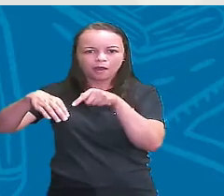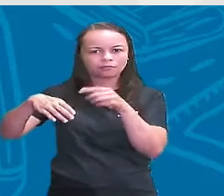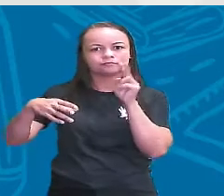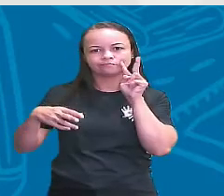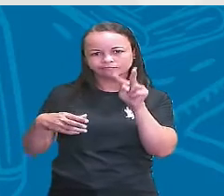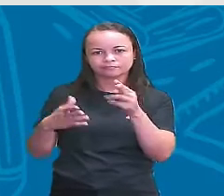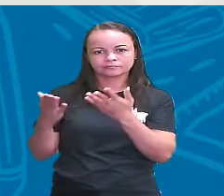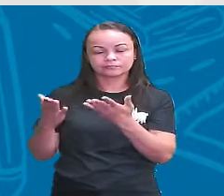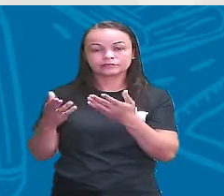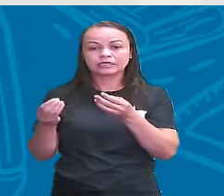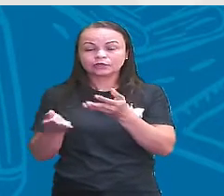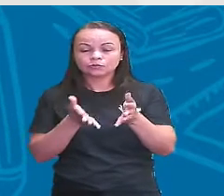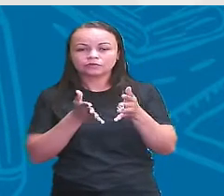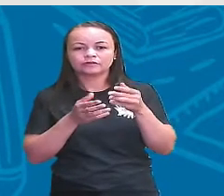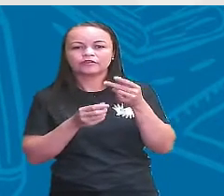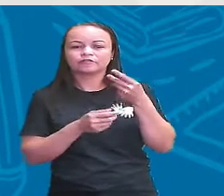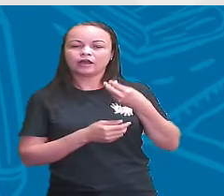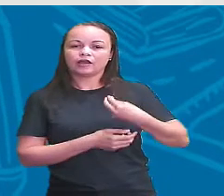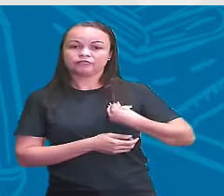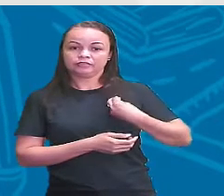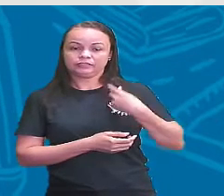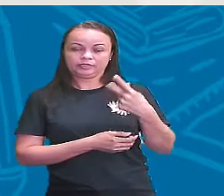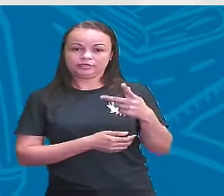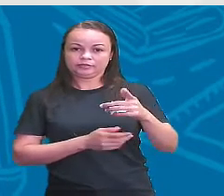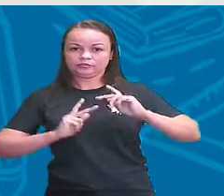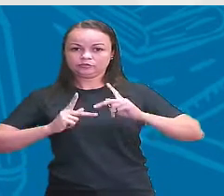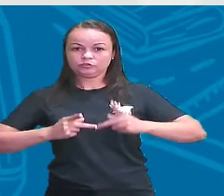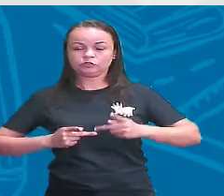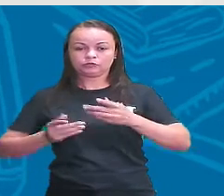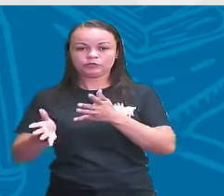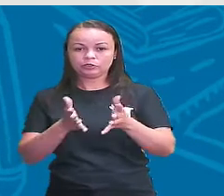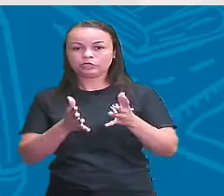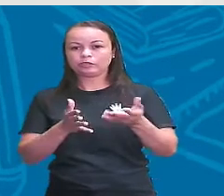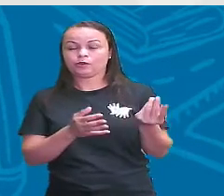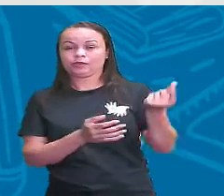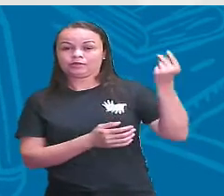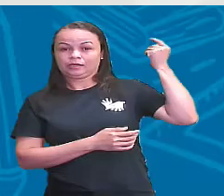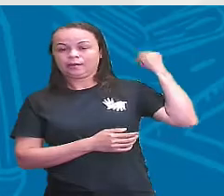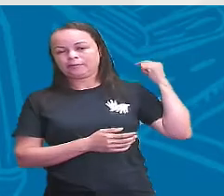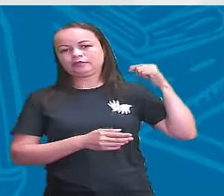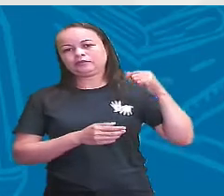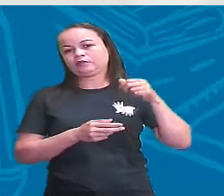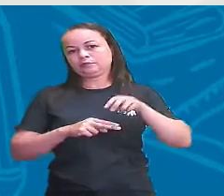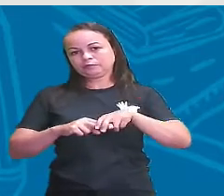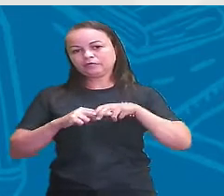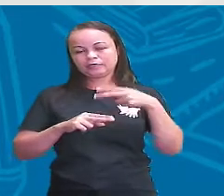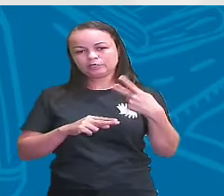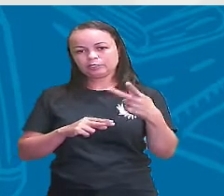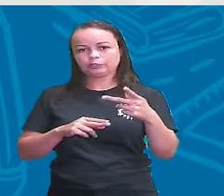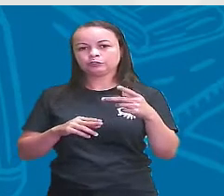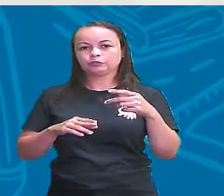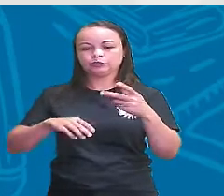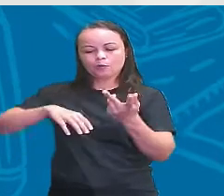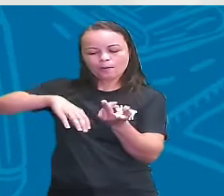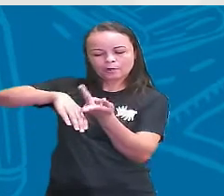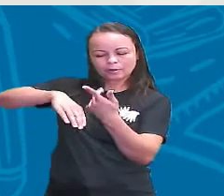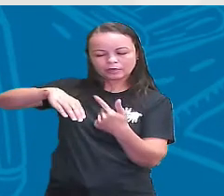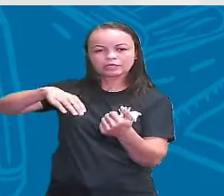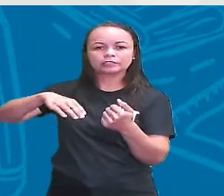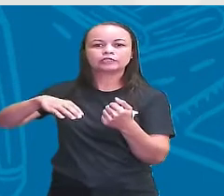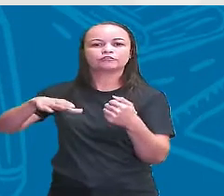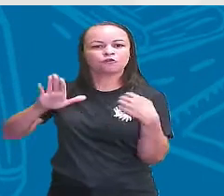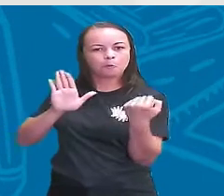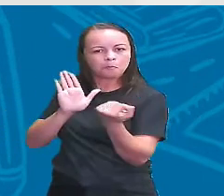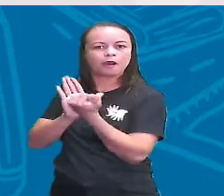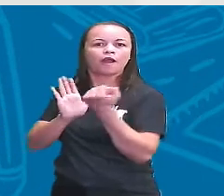antigamente, certo? Então, por isso que a pintura rupestre foi um marco histórico, foi muito importante, porque através desses registros das